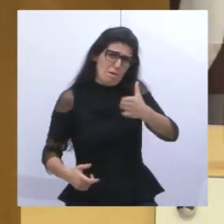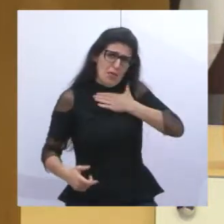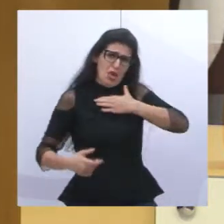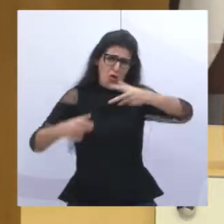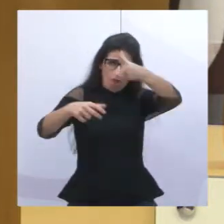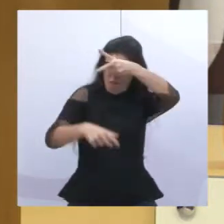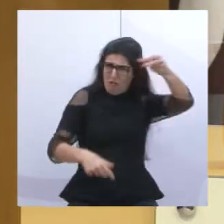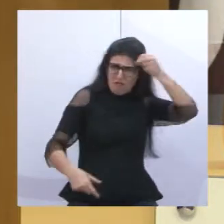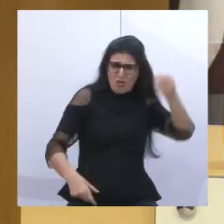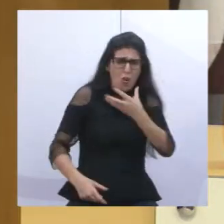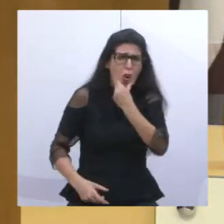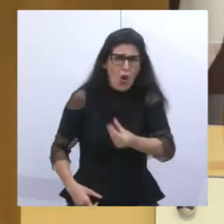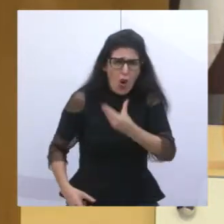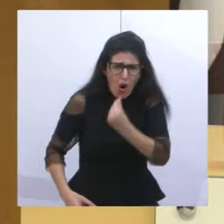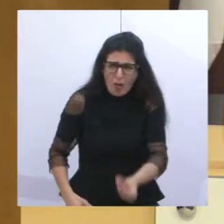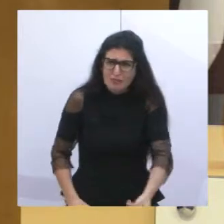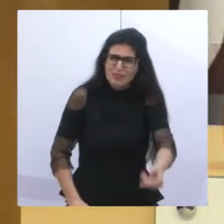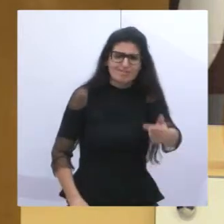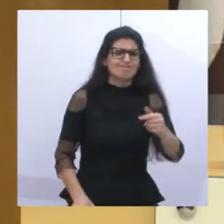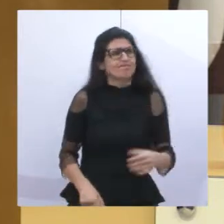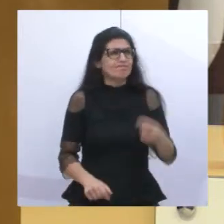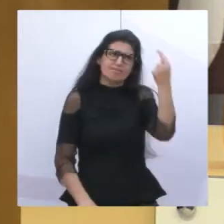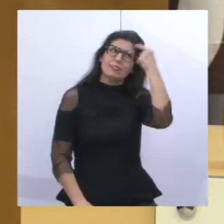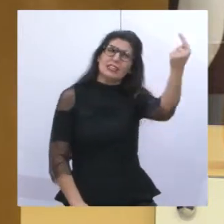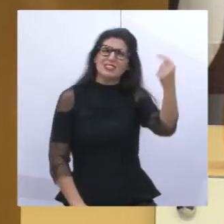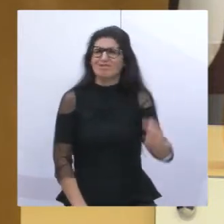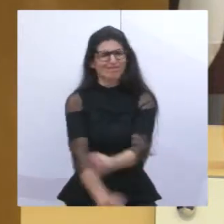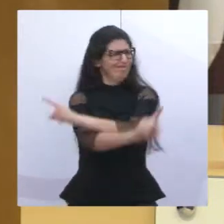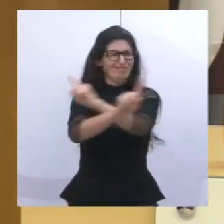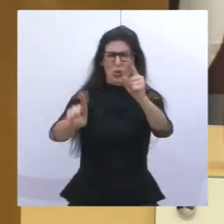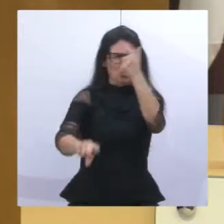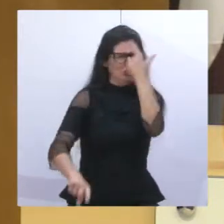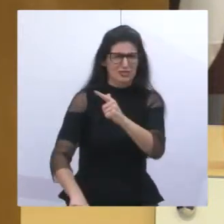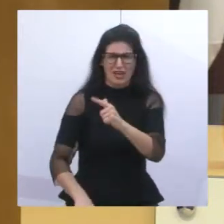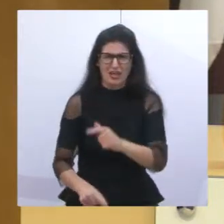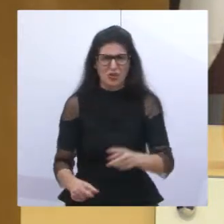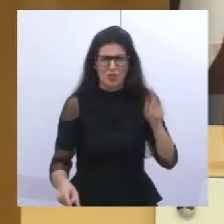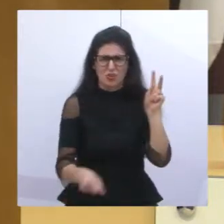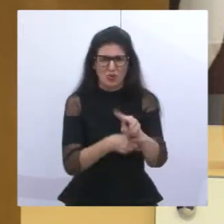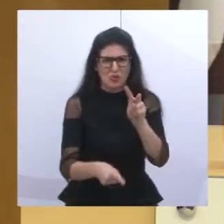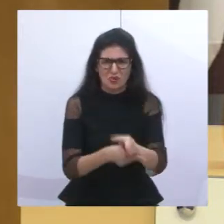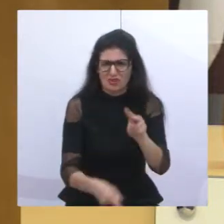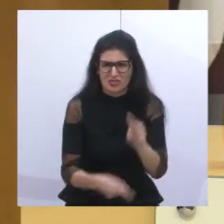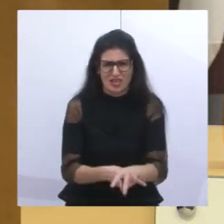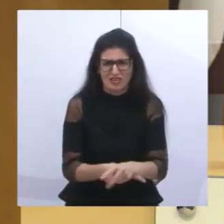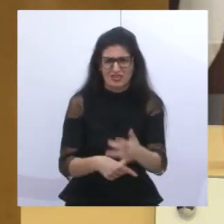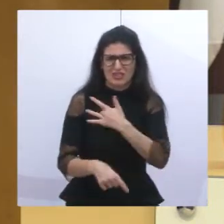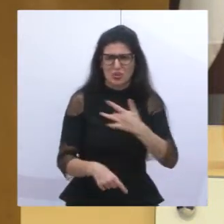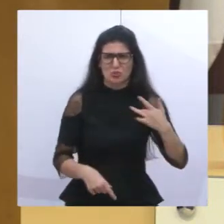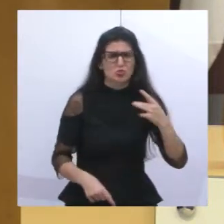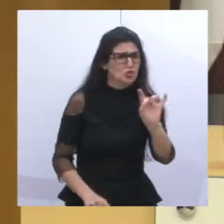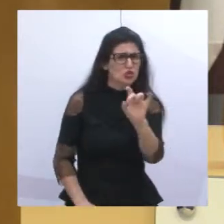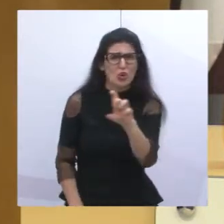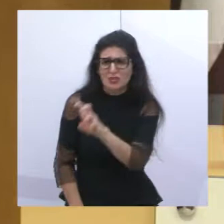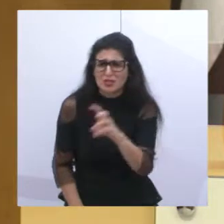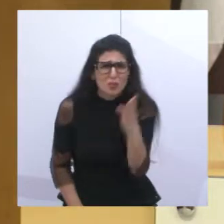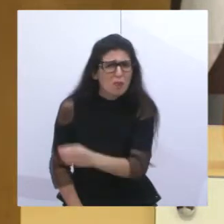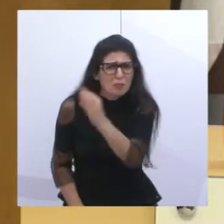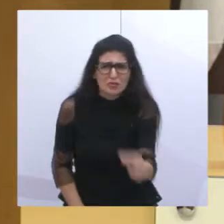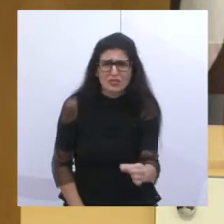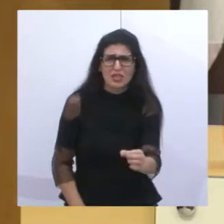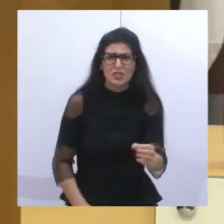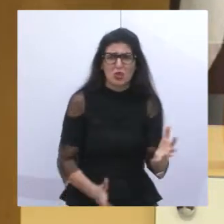municipal, consiga cuidar da saúde com 15% do orçamento. Todos